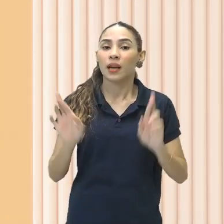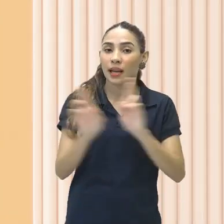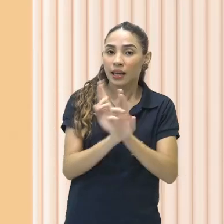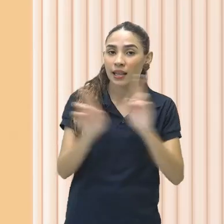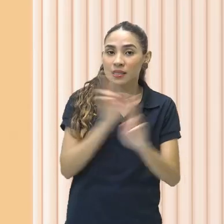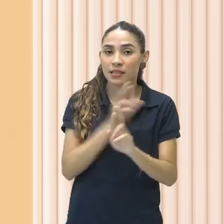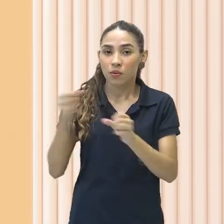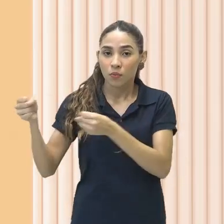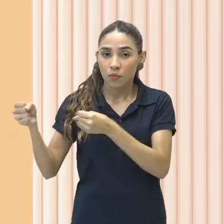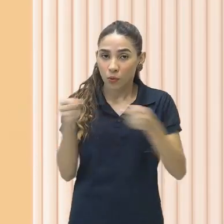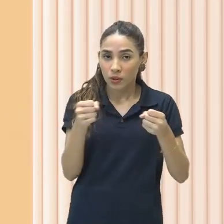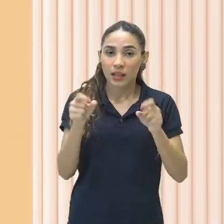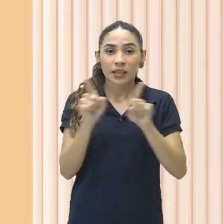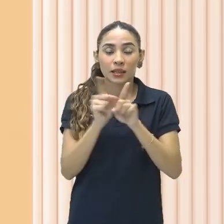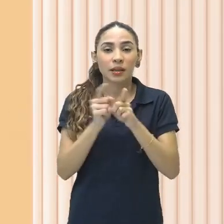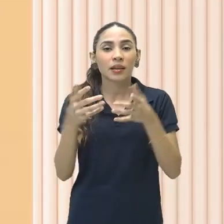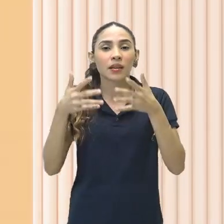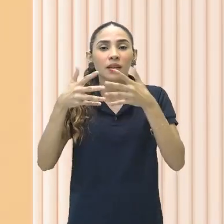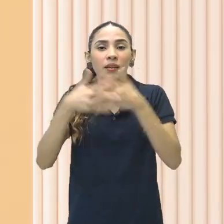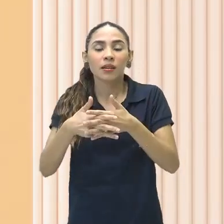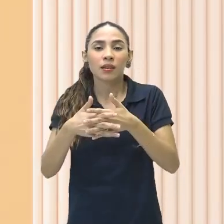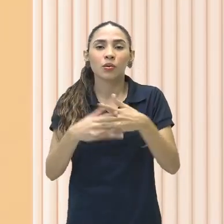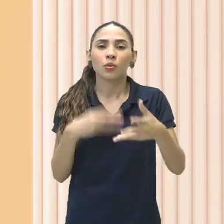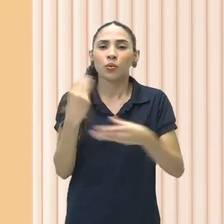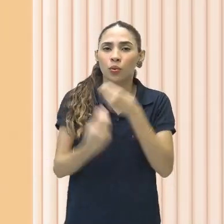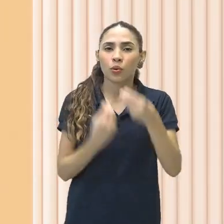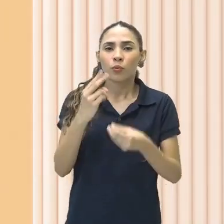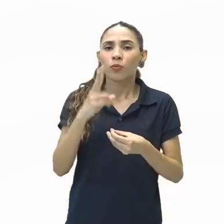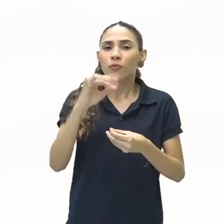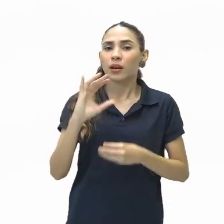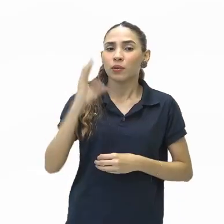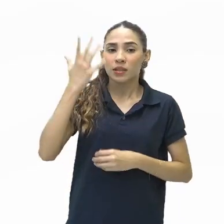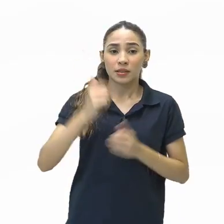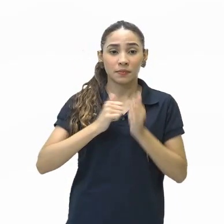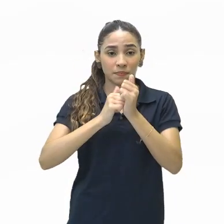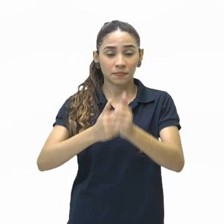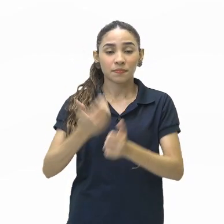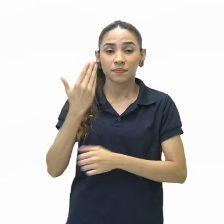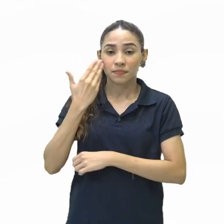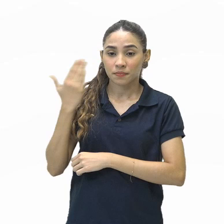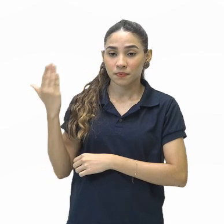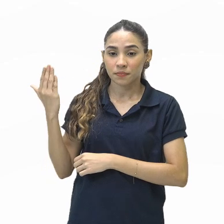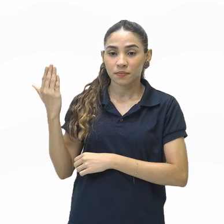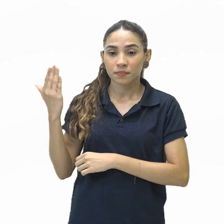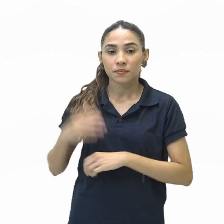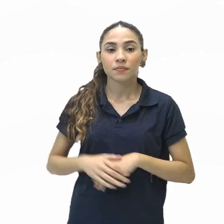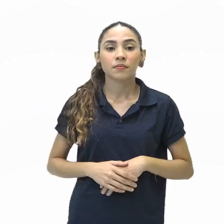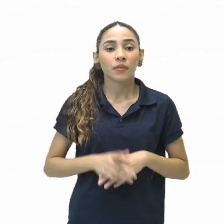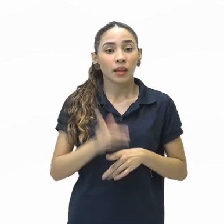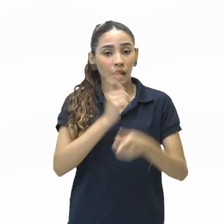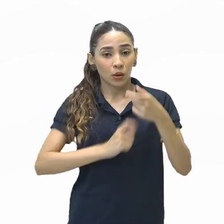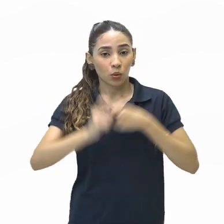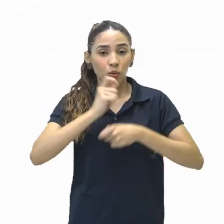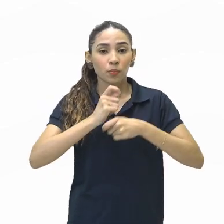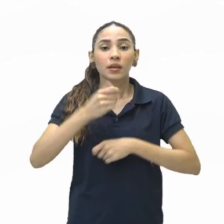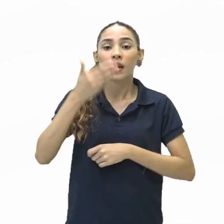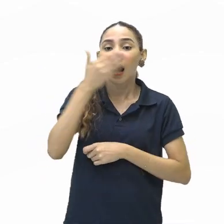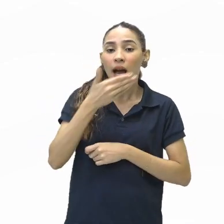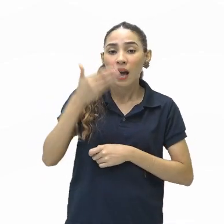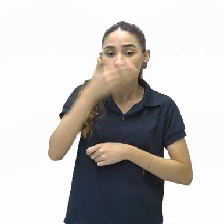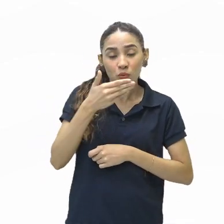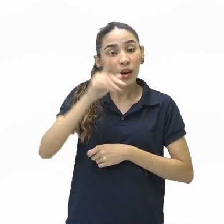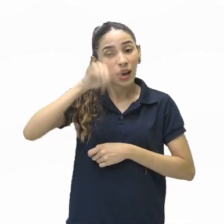do poder e conflitos, como é que vai se dar essa relação? Acompanhem comigo. Economia açucareira